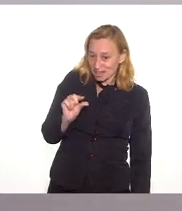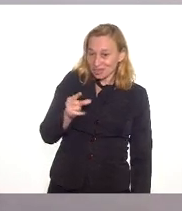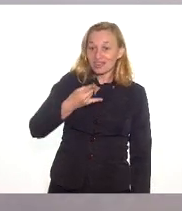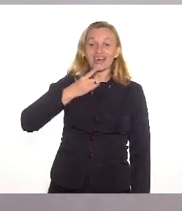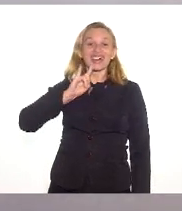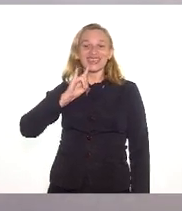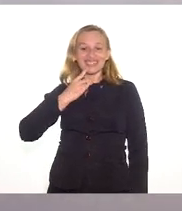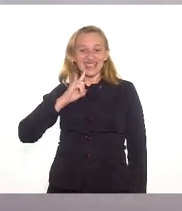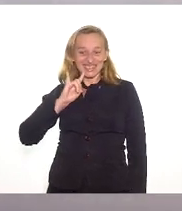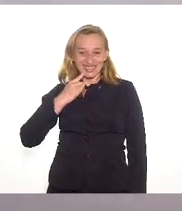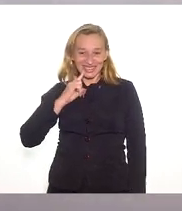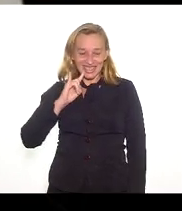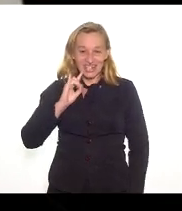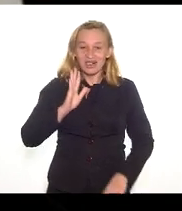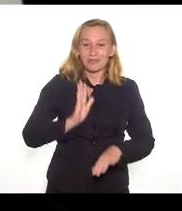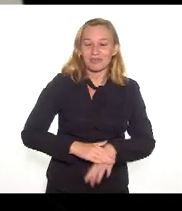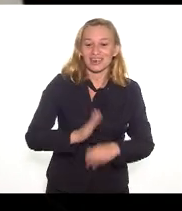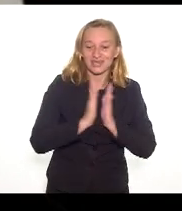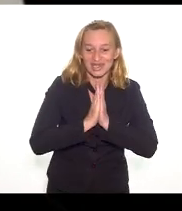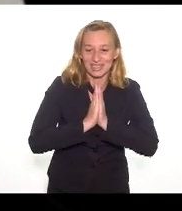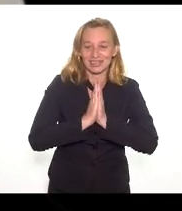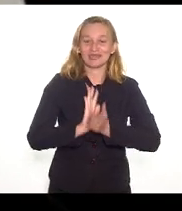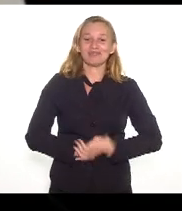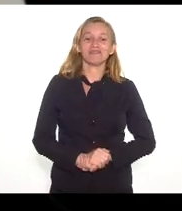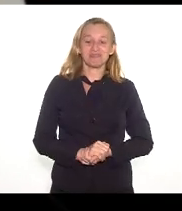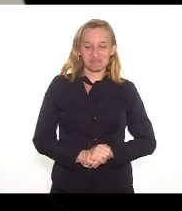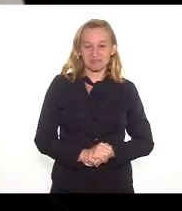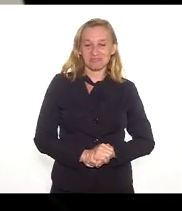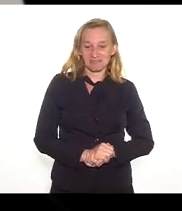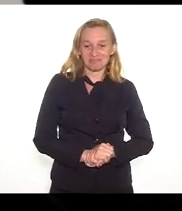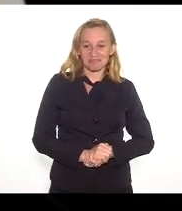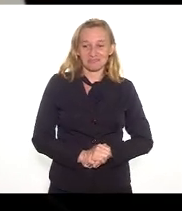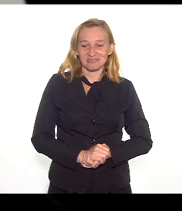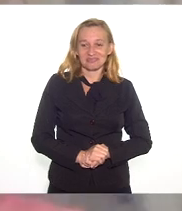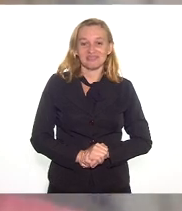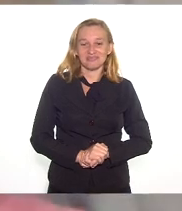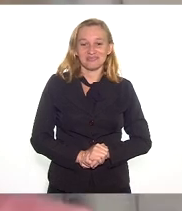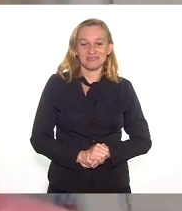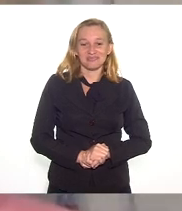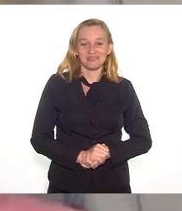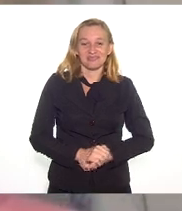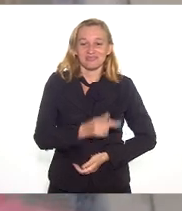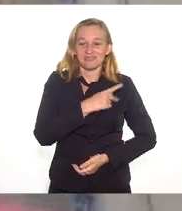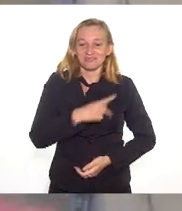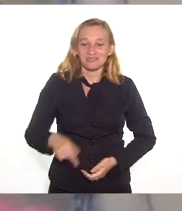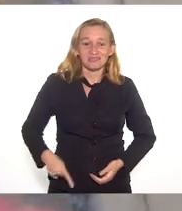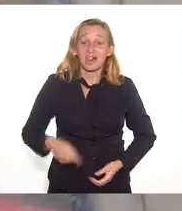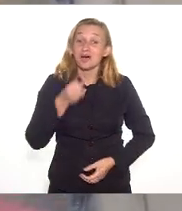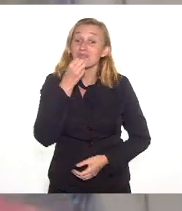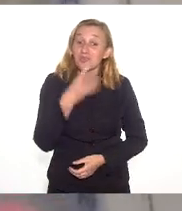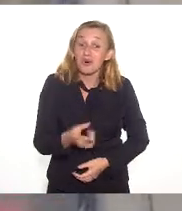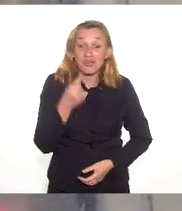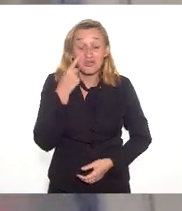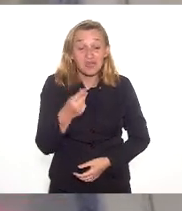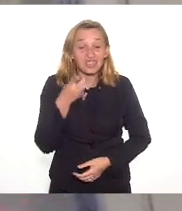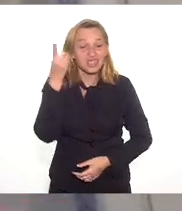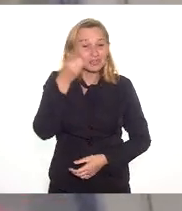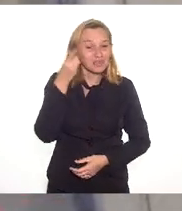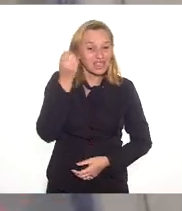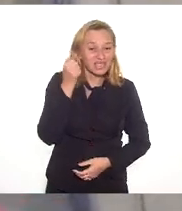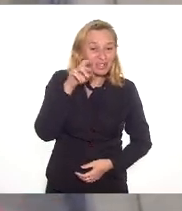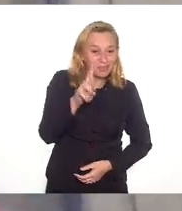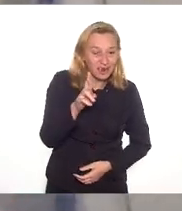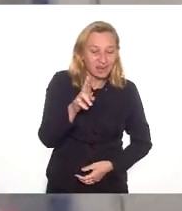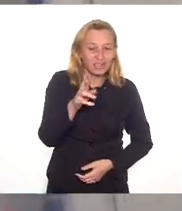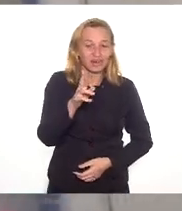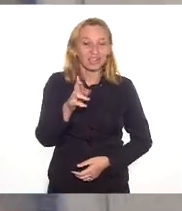cachaça, mais oração. Tá legal. Beijo. Então, presidente, muito bom ver deputado Eliomar Coelho